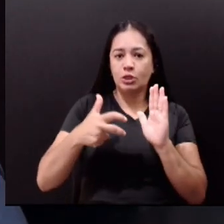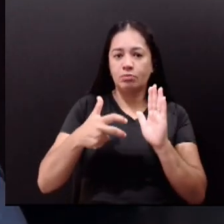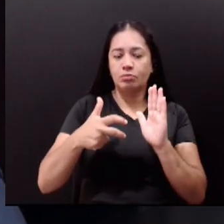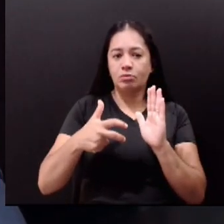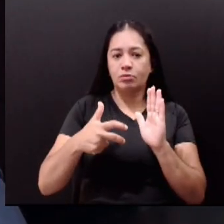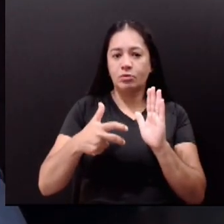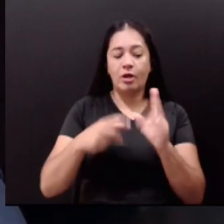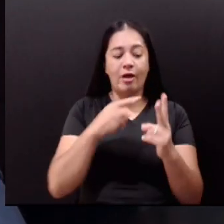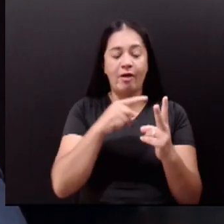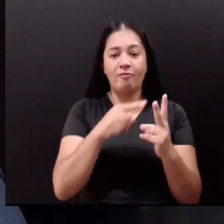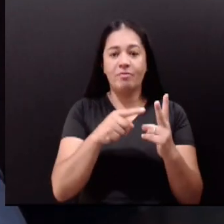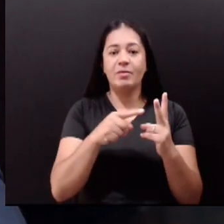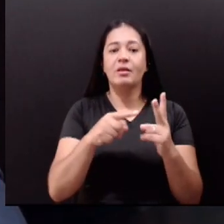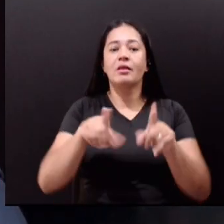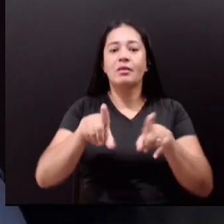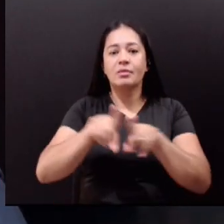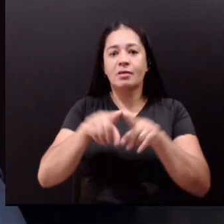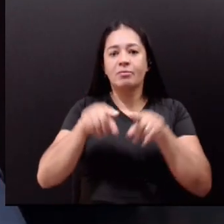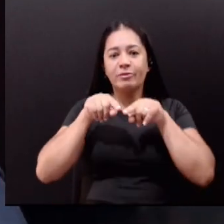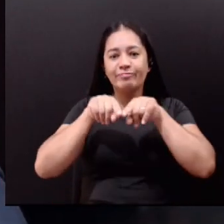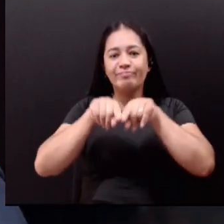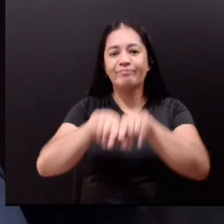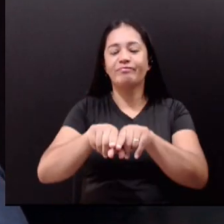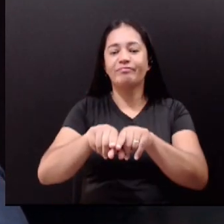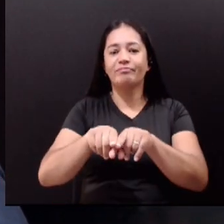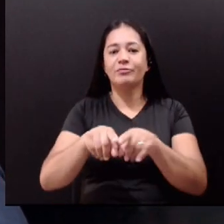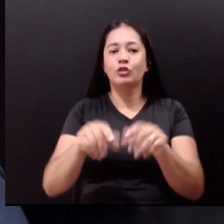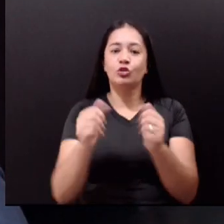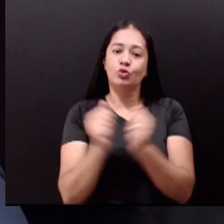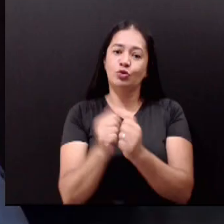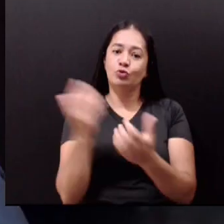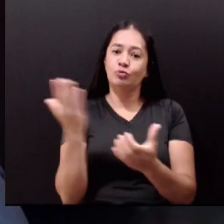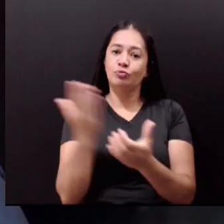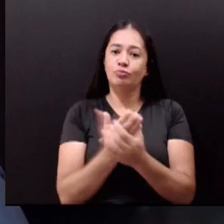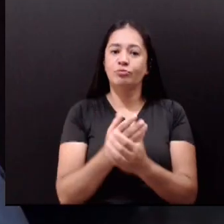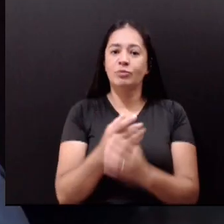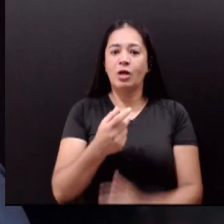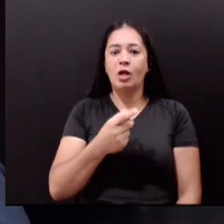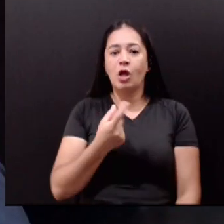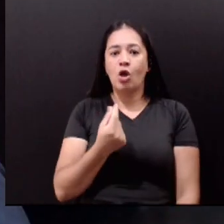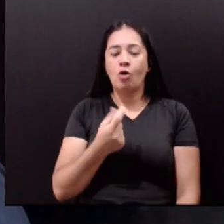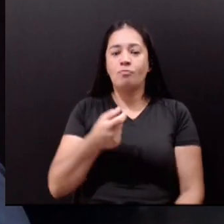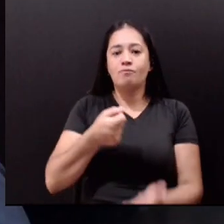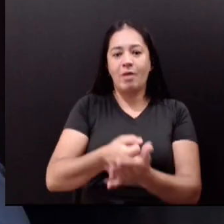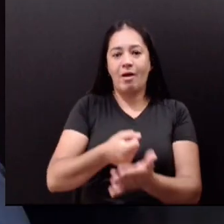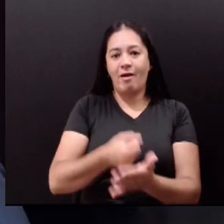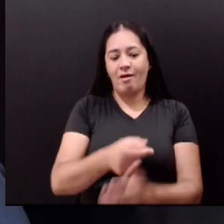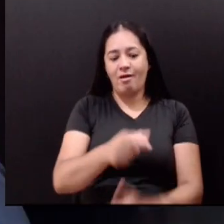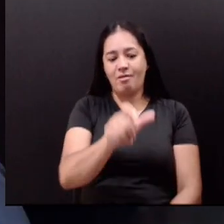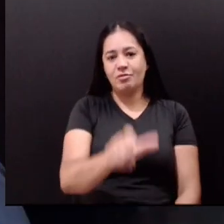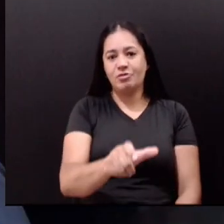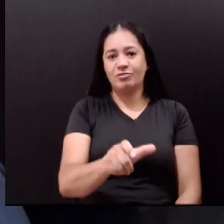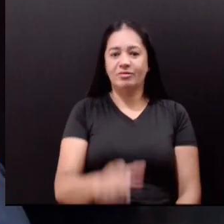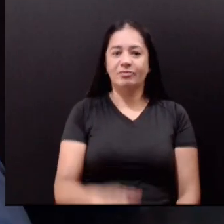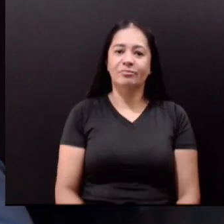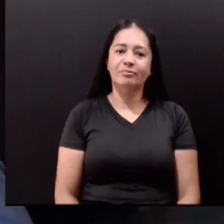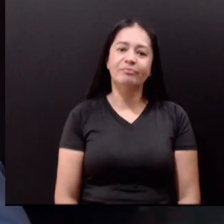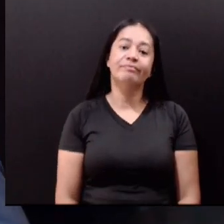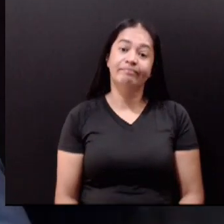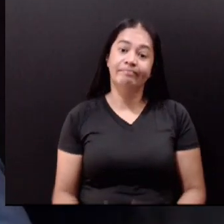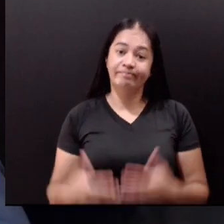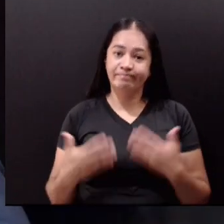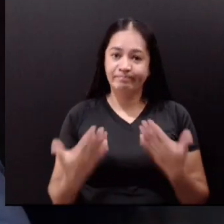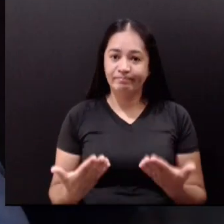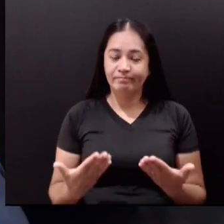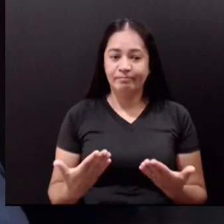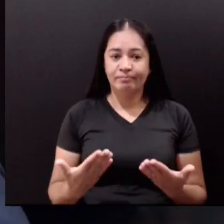em paralelo, foram processados para pagar uma indenização para aquela pessoa que se sentiu ofendida. Então, acho que a questão,